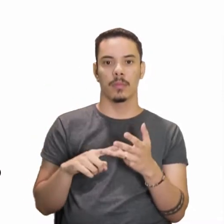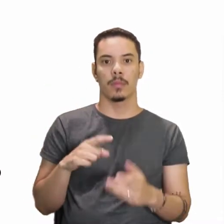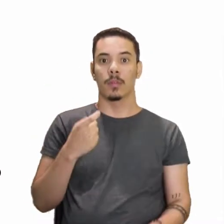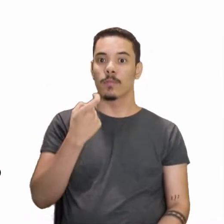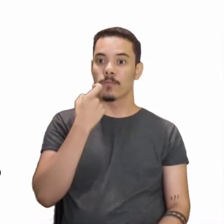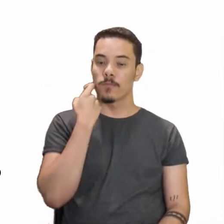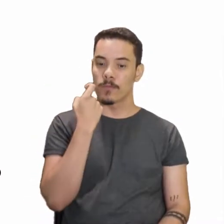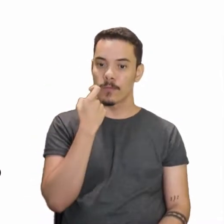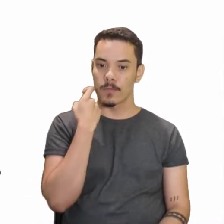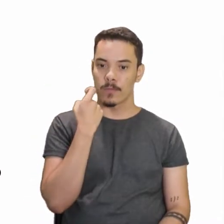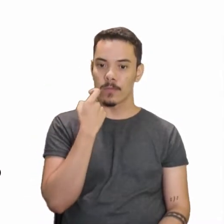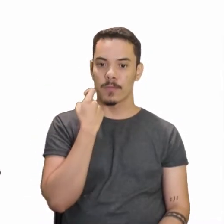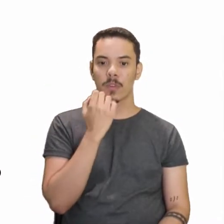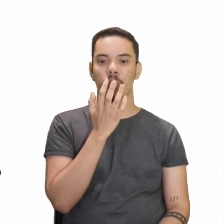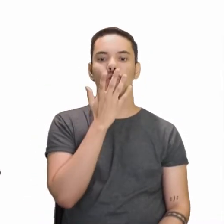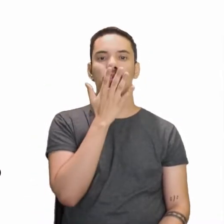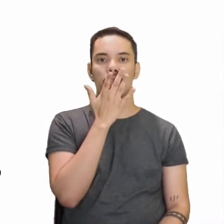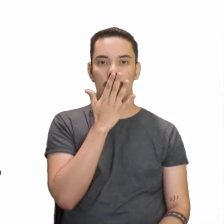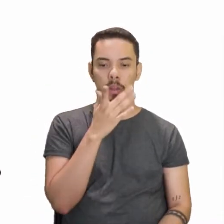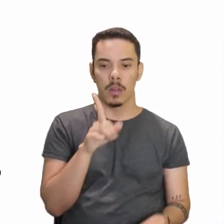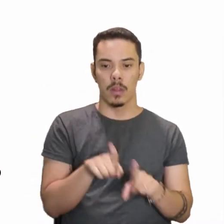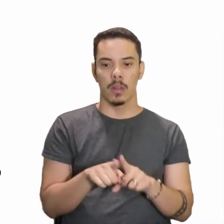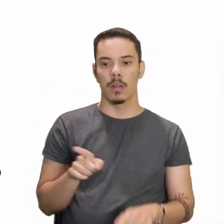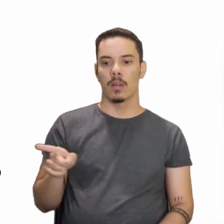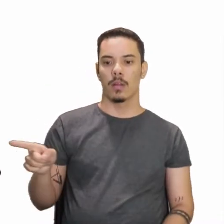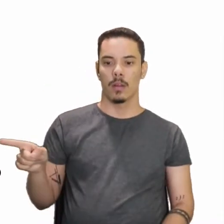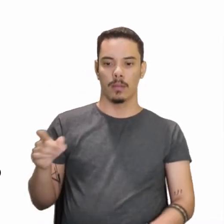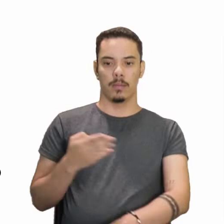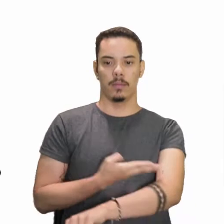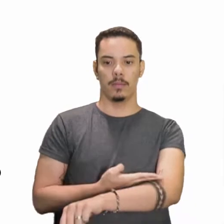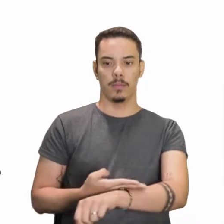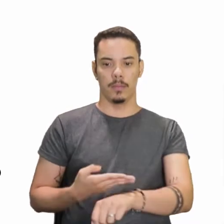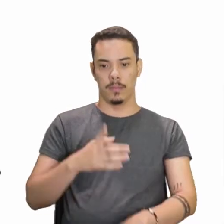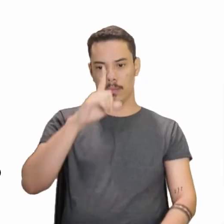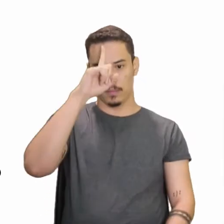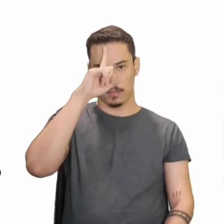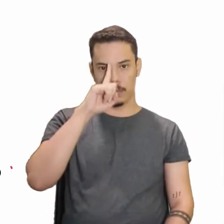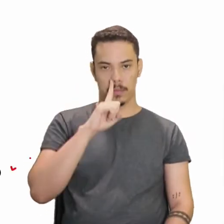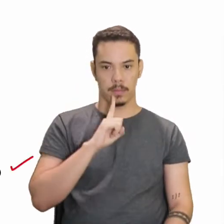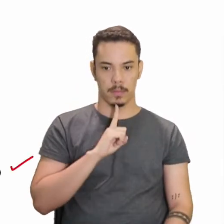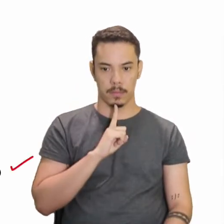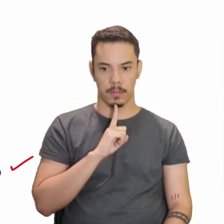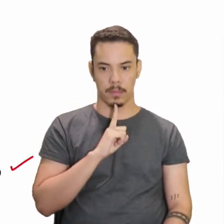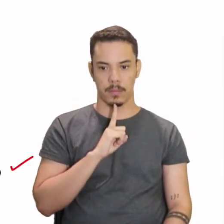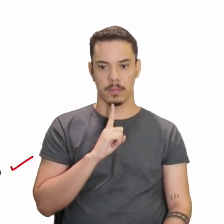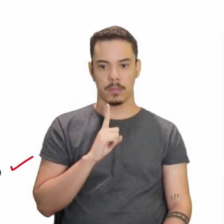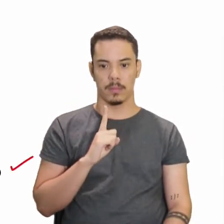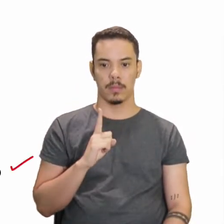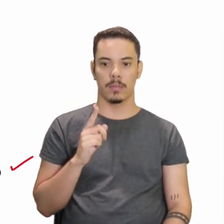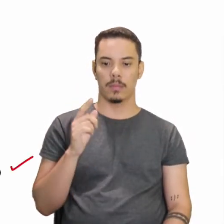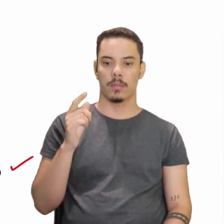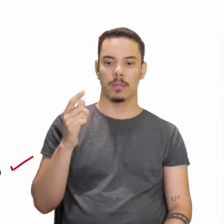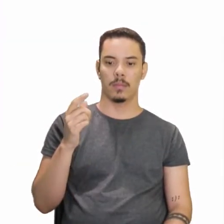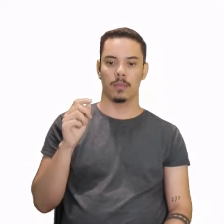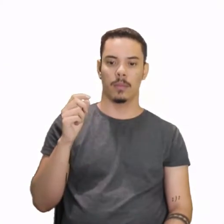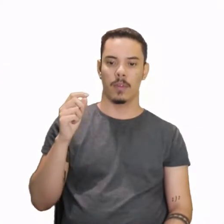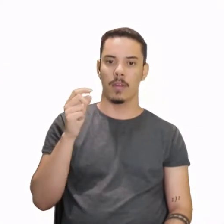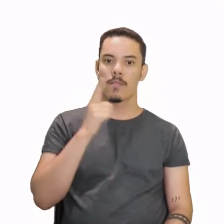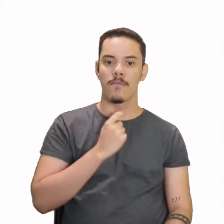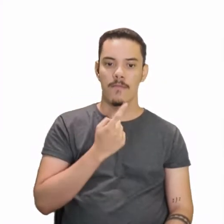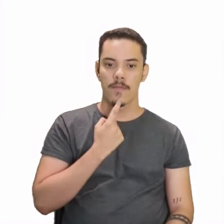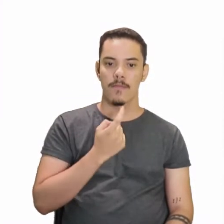que é o peixe, e nas cores também, peba, quer dizer branco, piranga, quer dizer vermelho, una, preto.